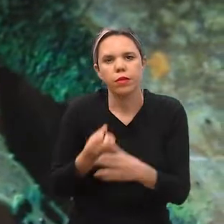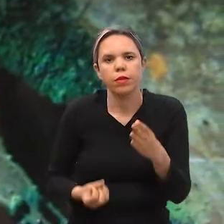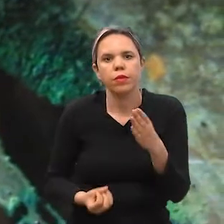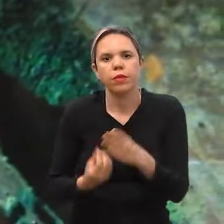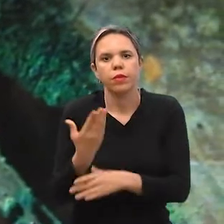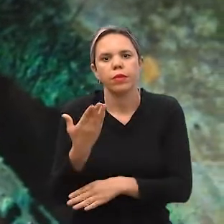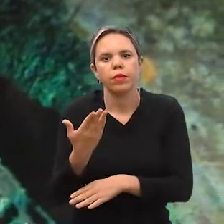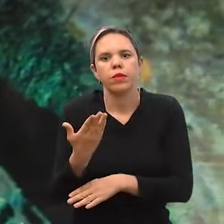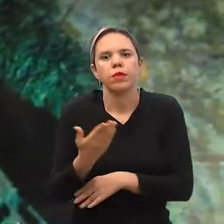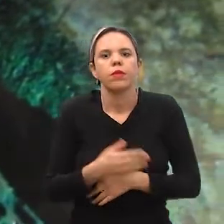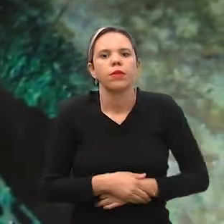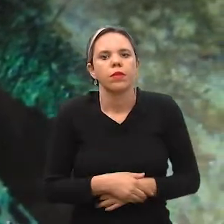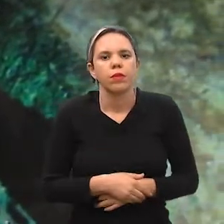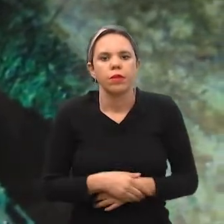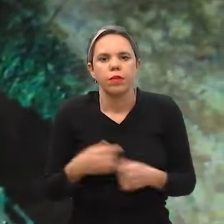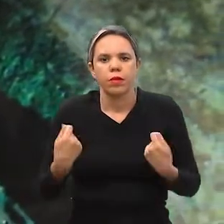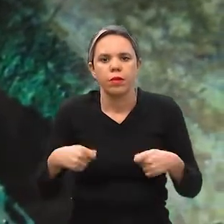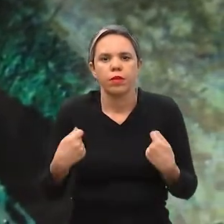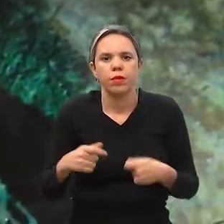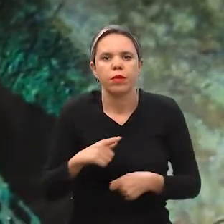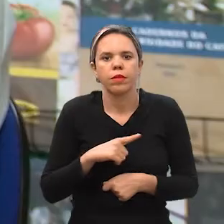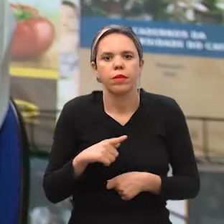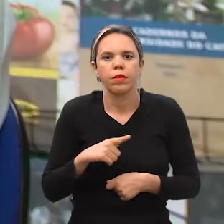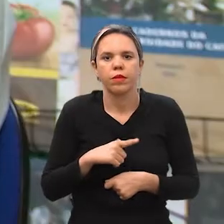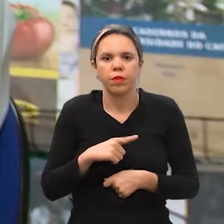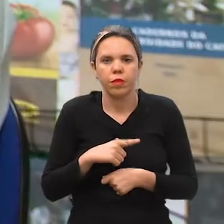surgem. Precisa ter